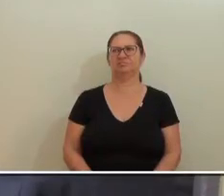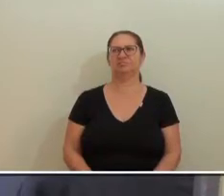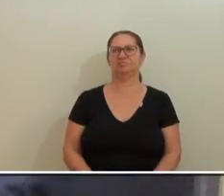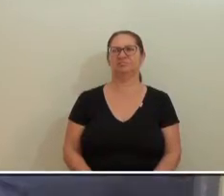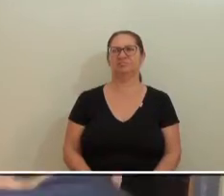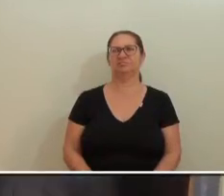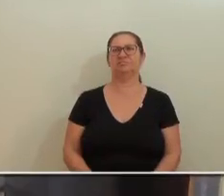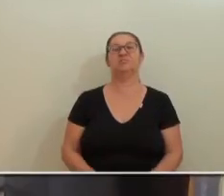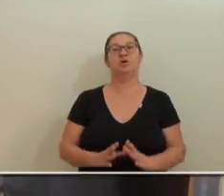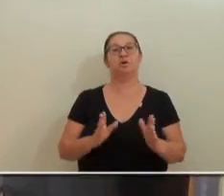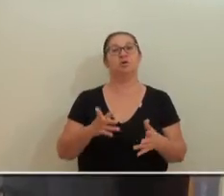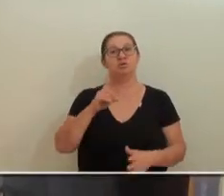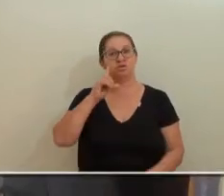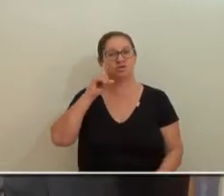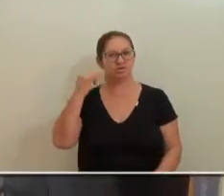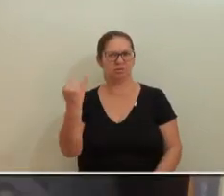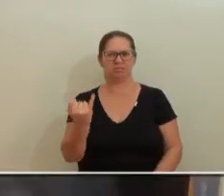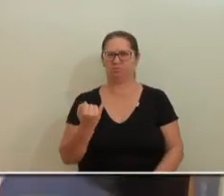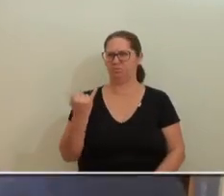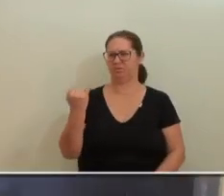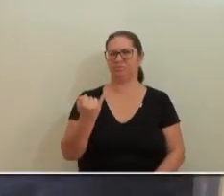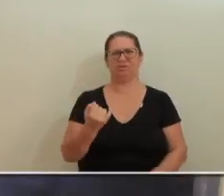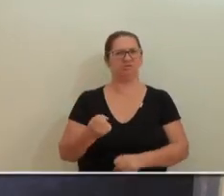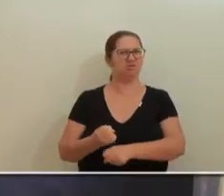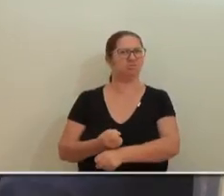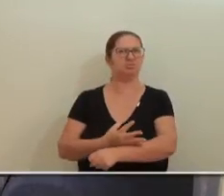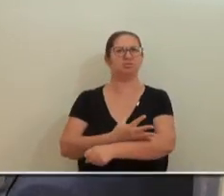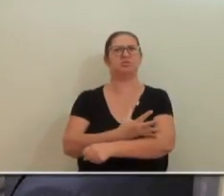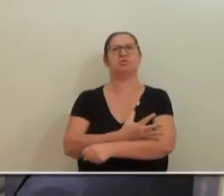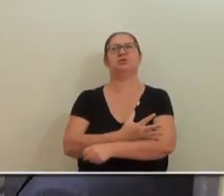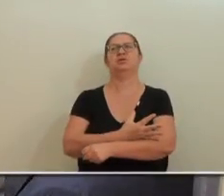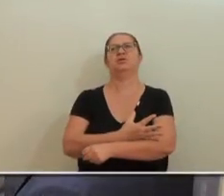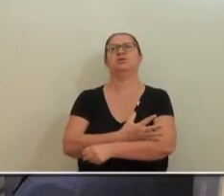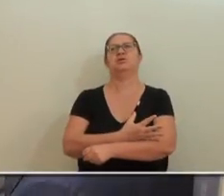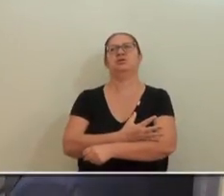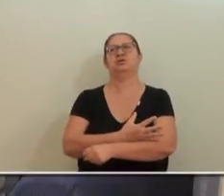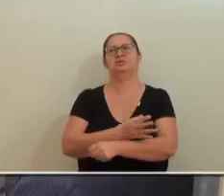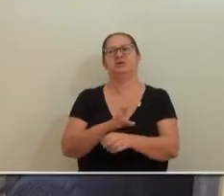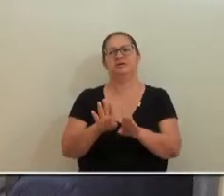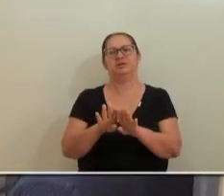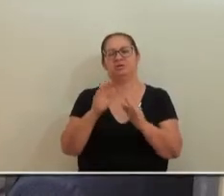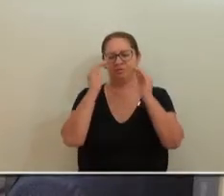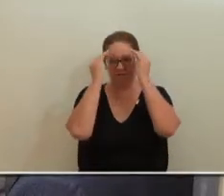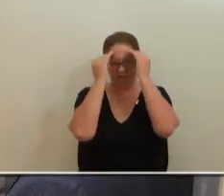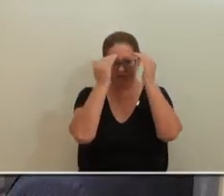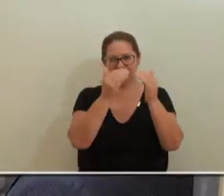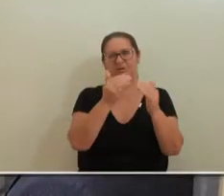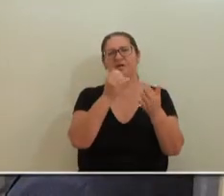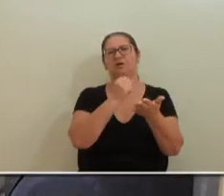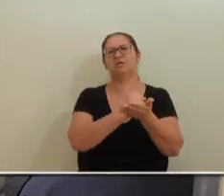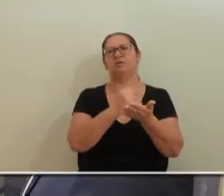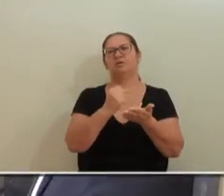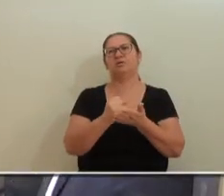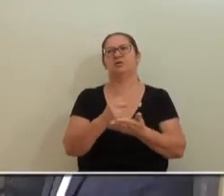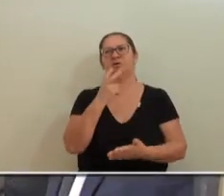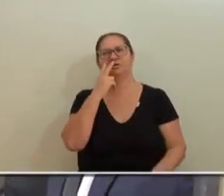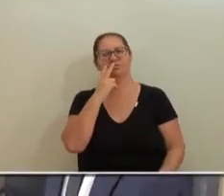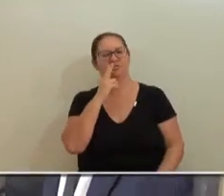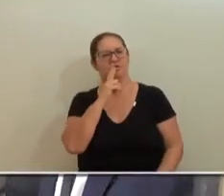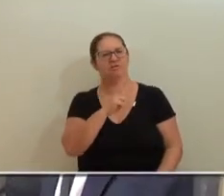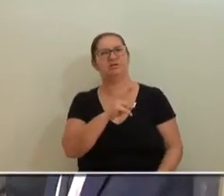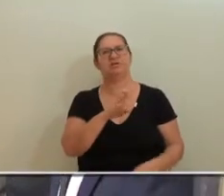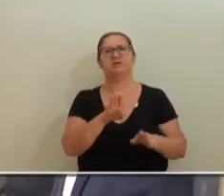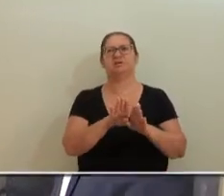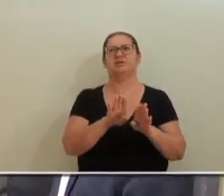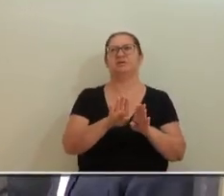Hoje é um dia tão importante, tão emocionante, com algumas quebras de protocolo. A Nicole agora vai olhar para nós também, mas nós temos aqui